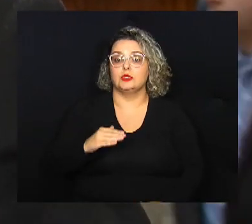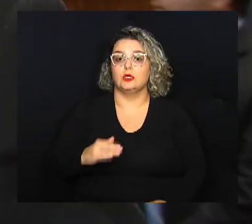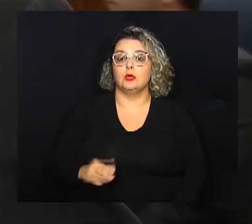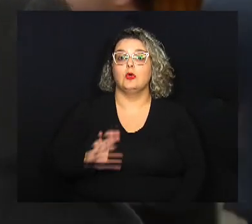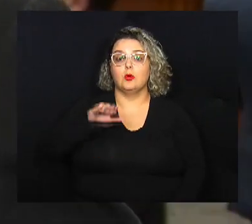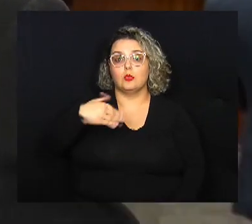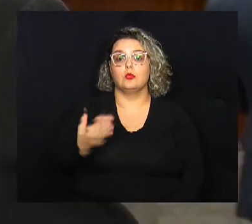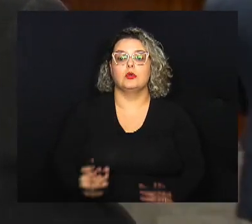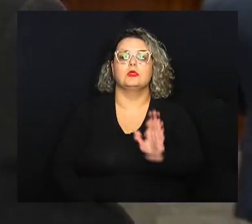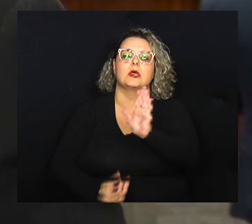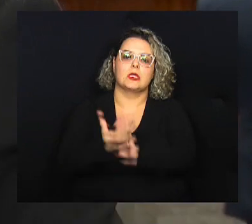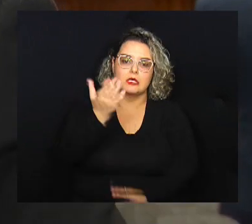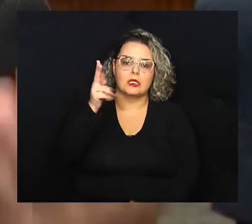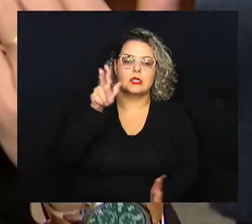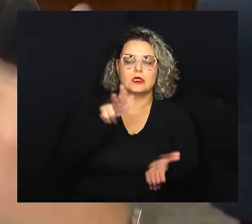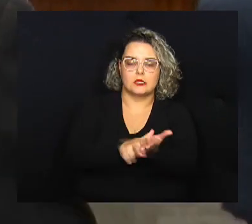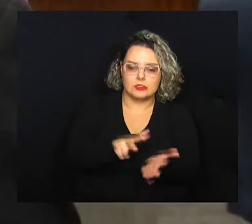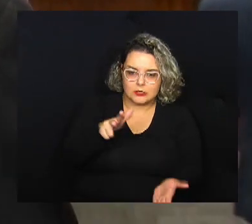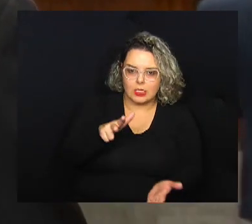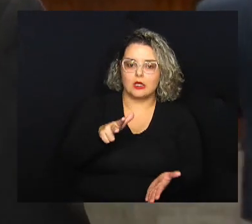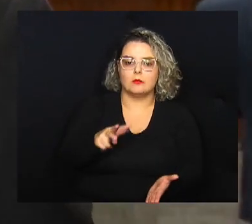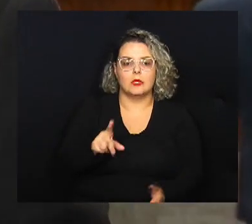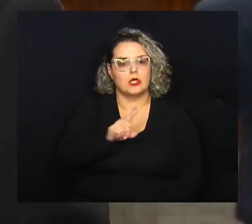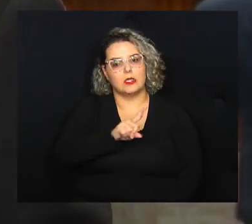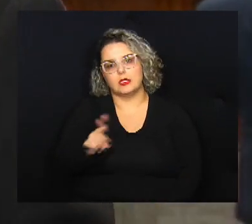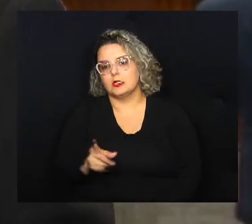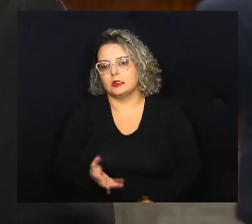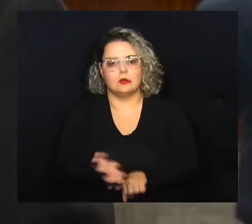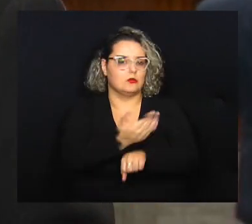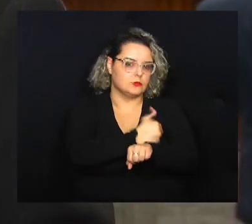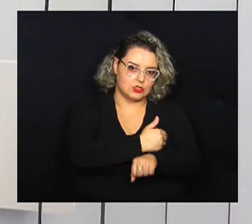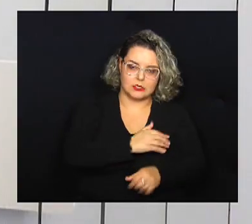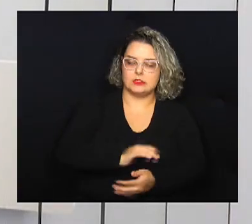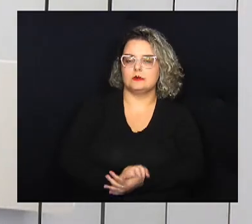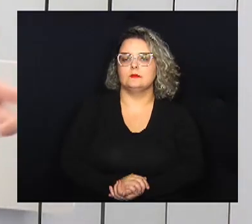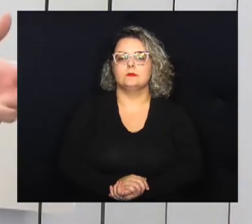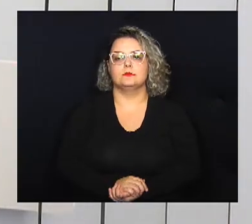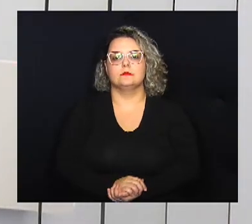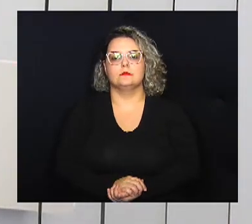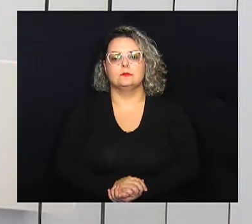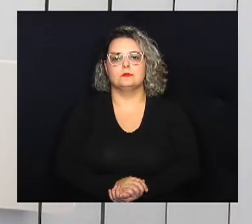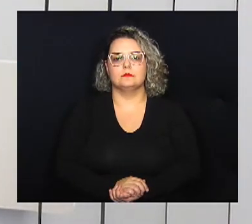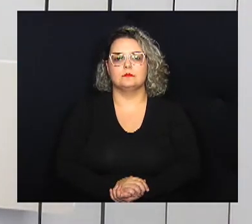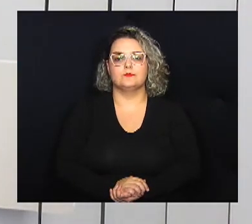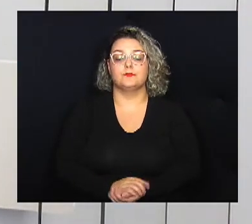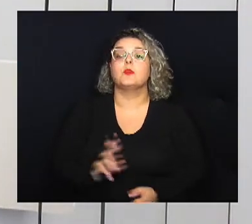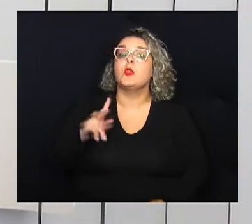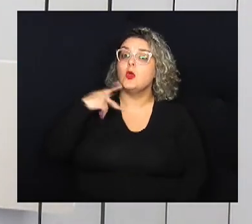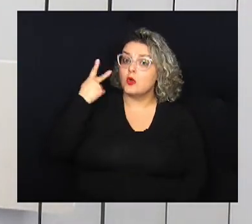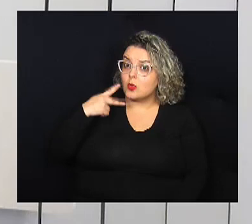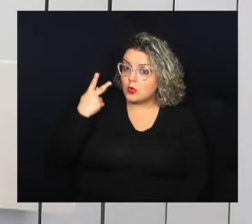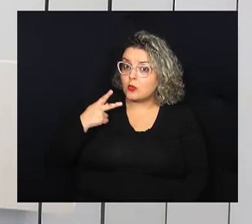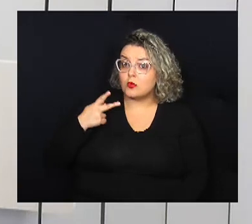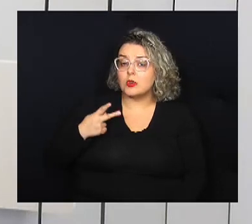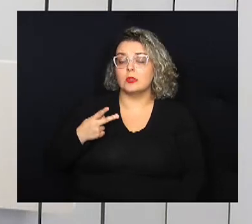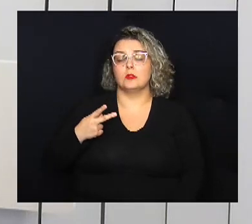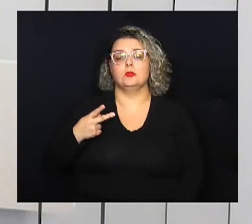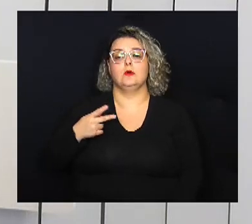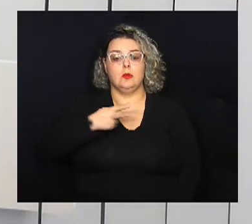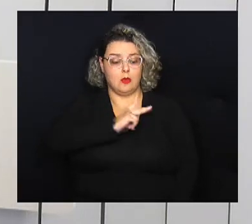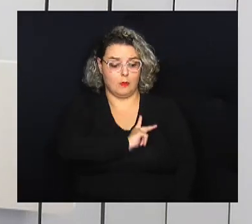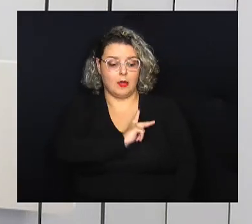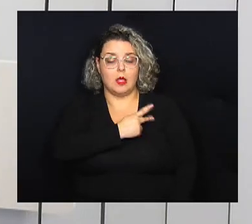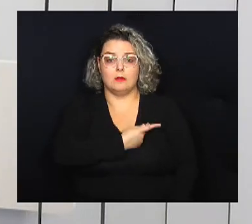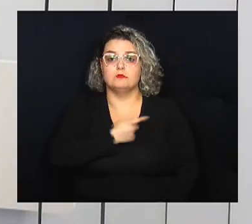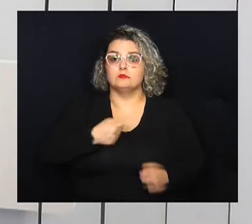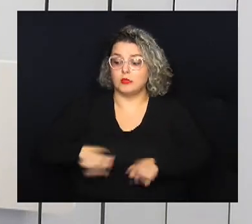da criação daquela matrícula e não com lançamentos anteriores. O vereador Paulo Haddad entregou o título